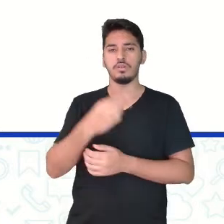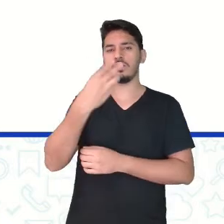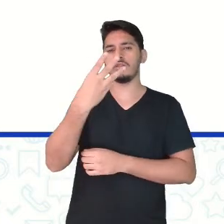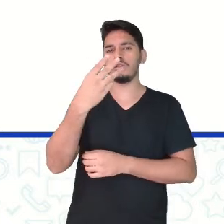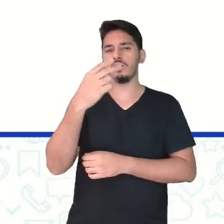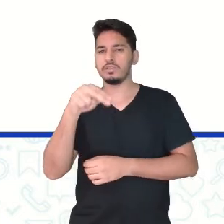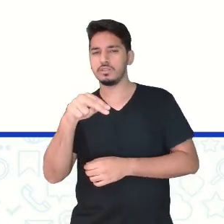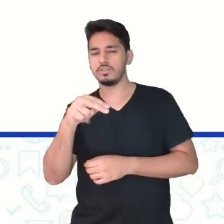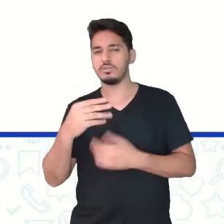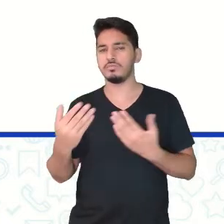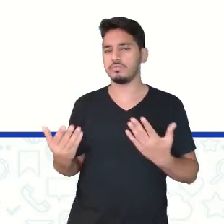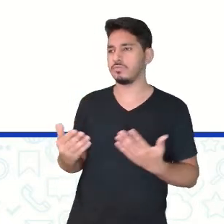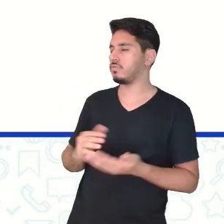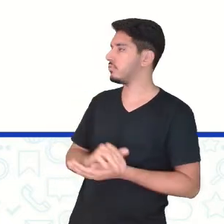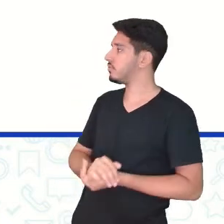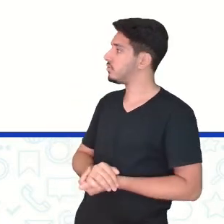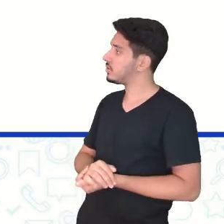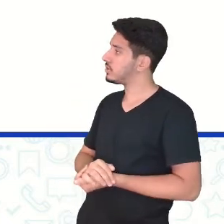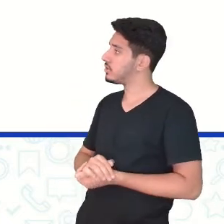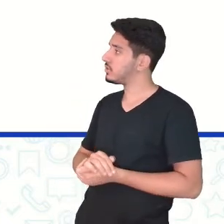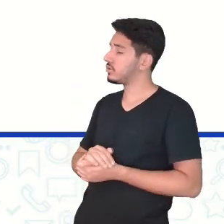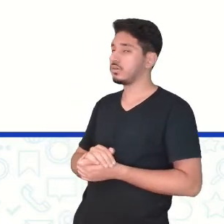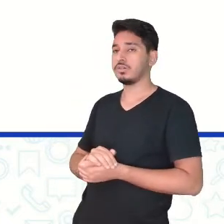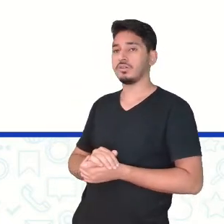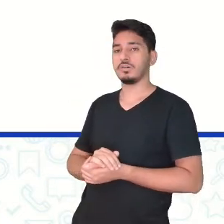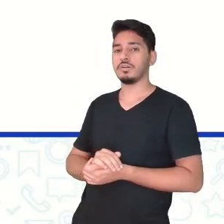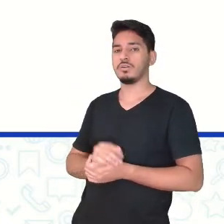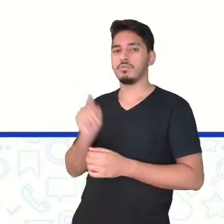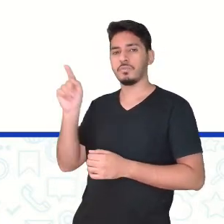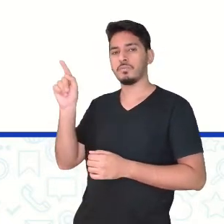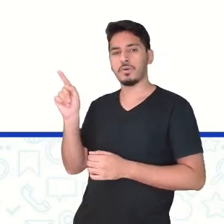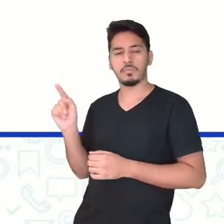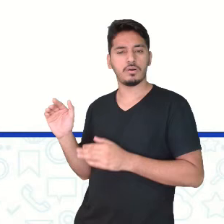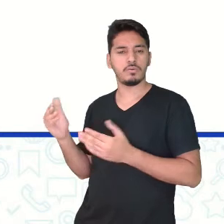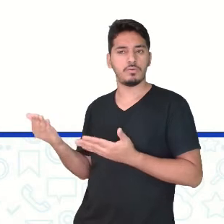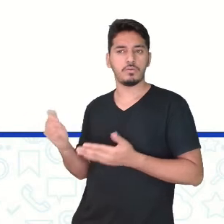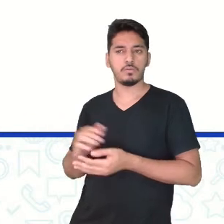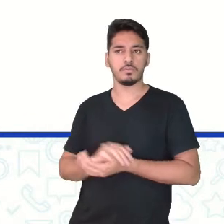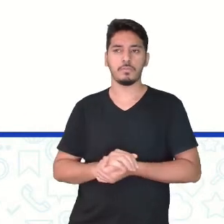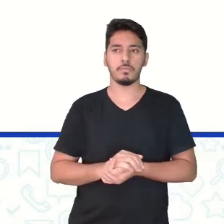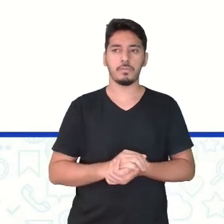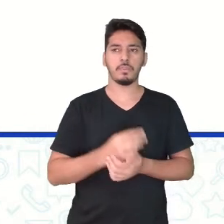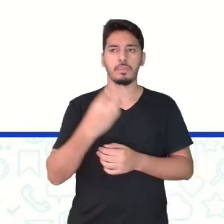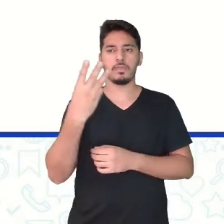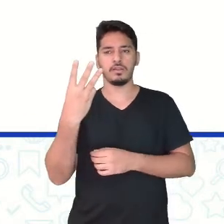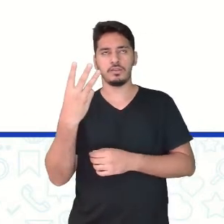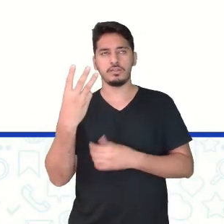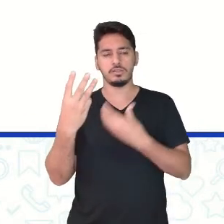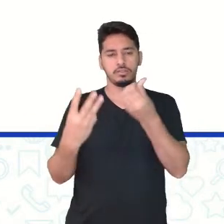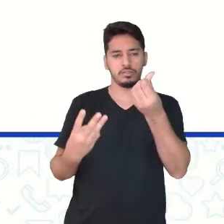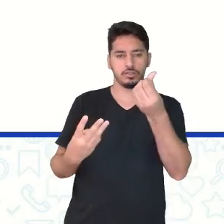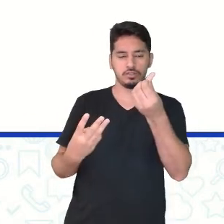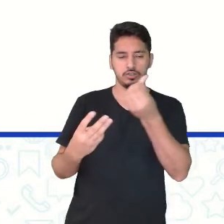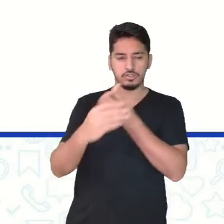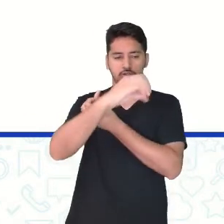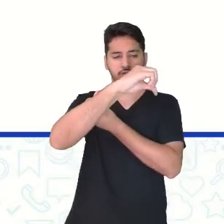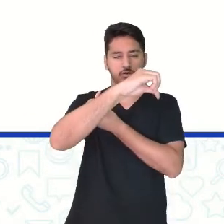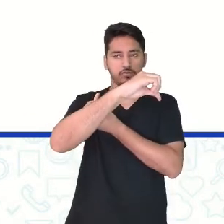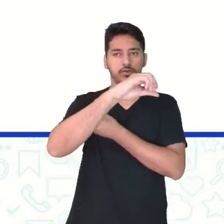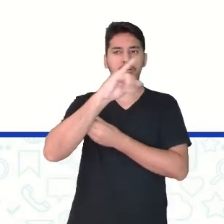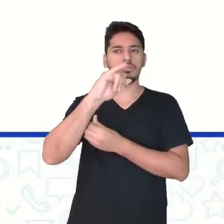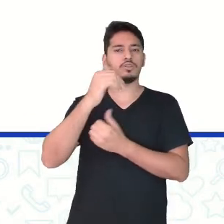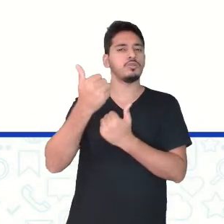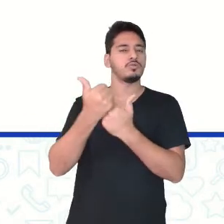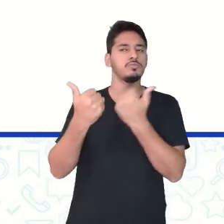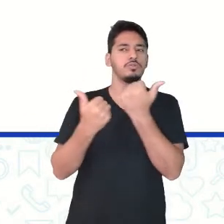3n. E aí? Qual delas? Veja, 3, 6, 9. Se eu substituir na letra